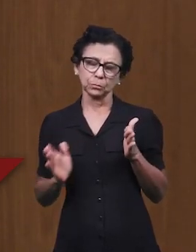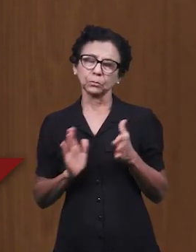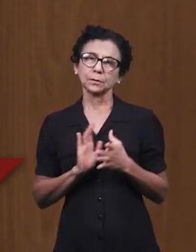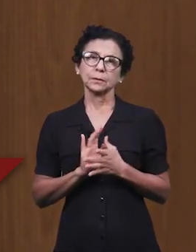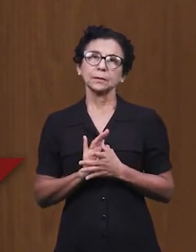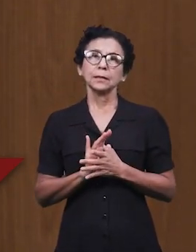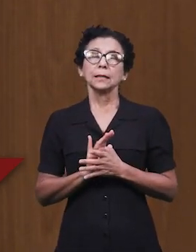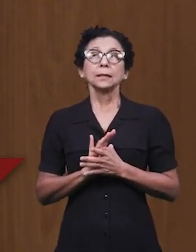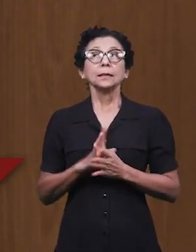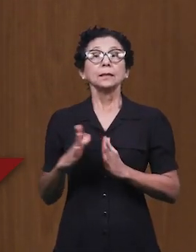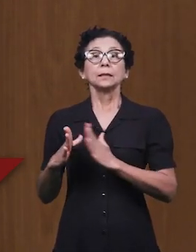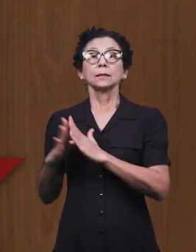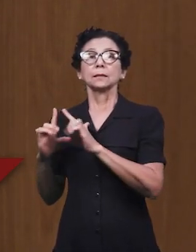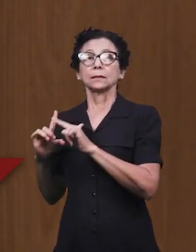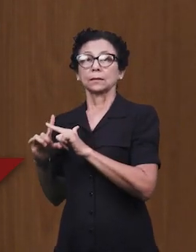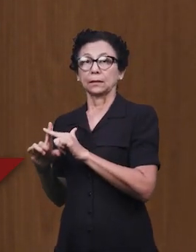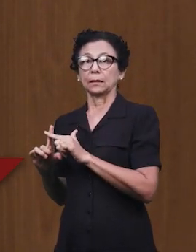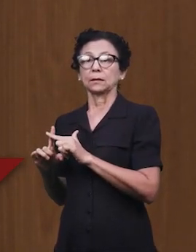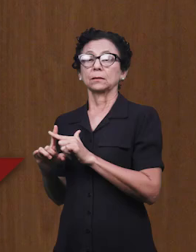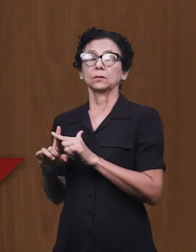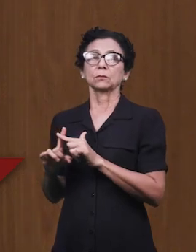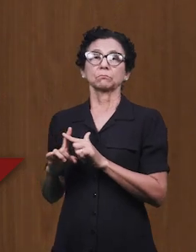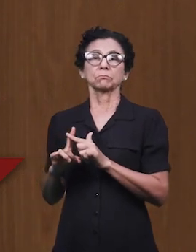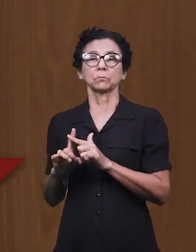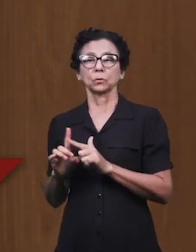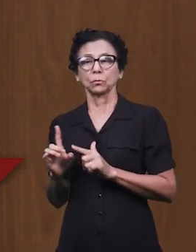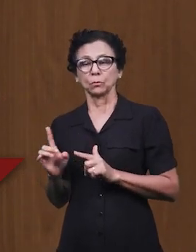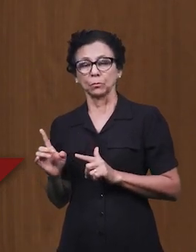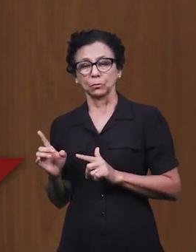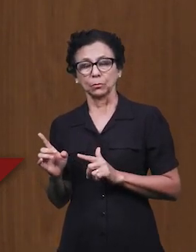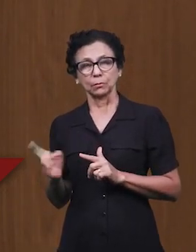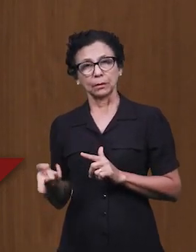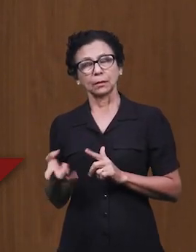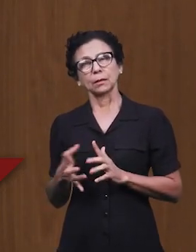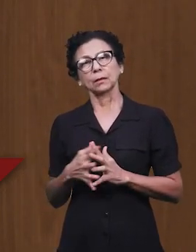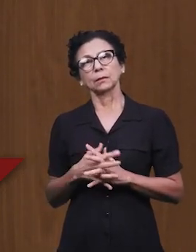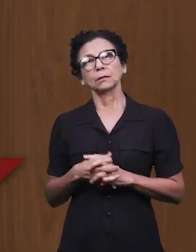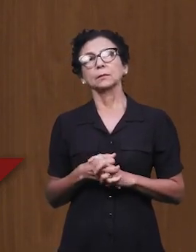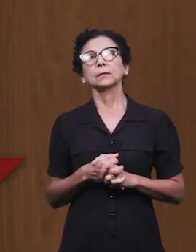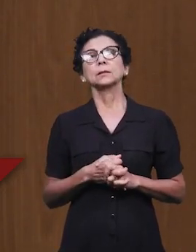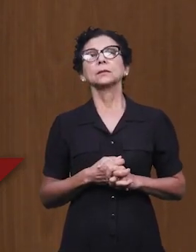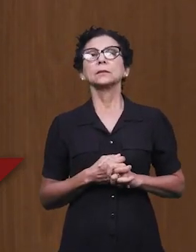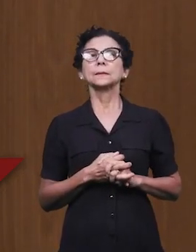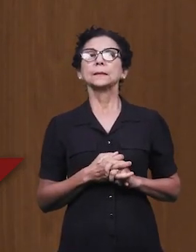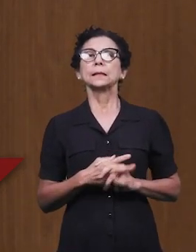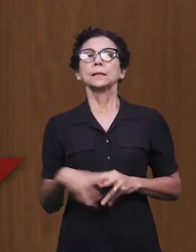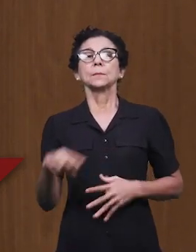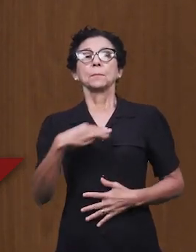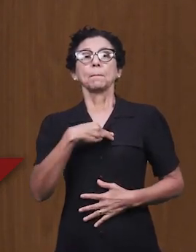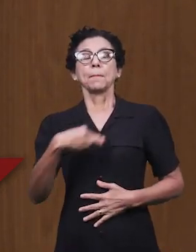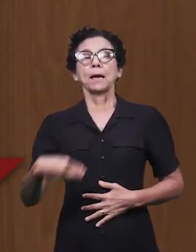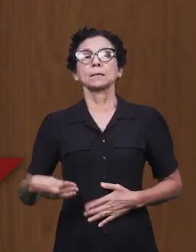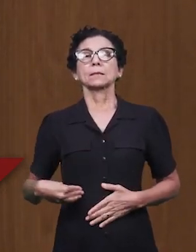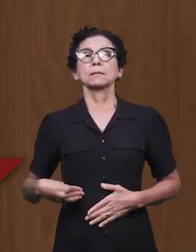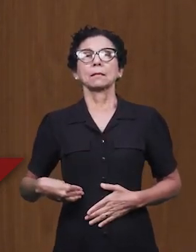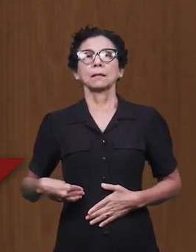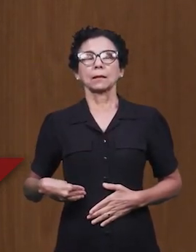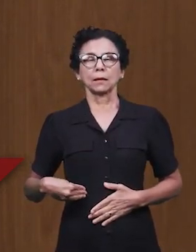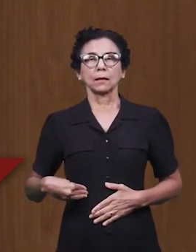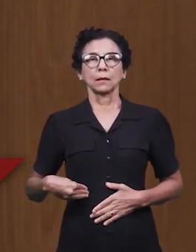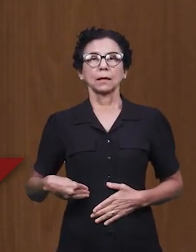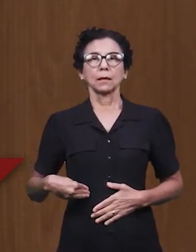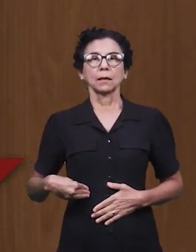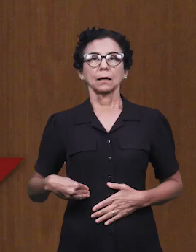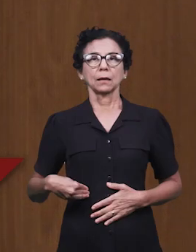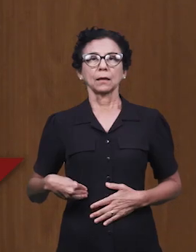quando ela se coloca na posição de arauto, de mestra. E ela só é mestra